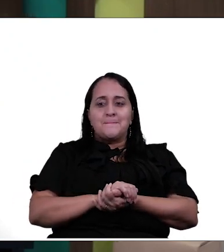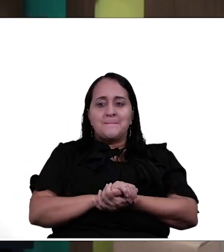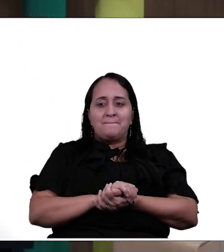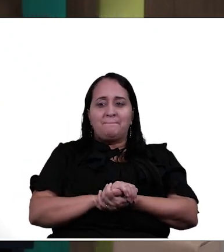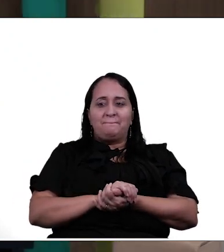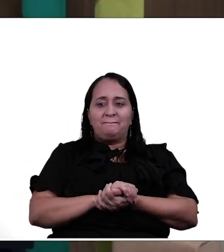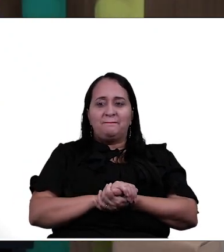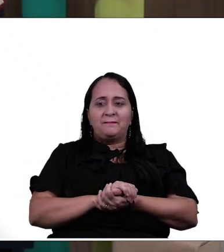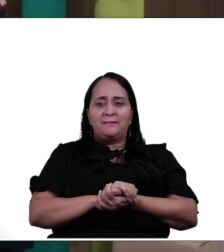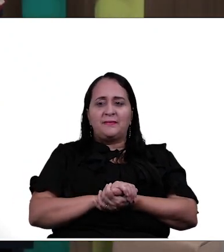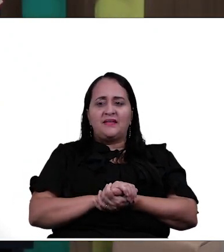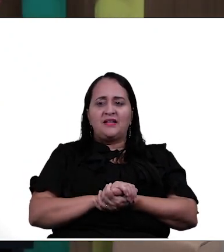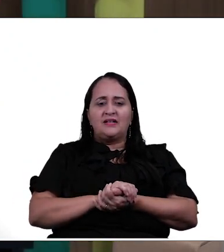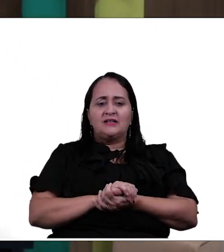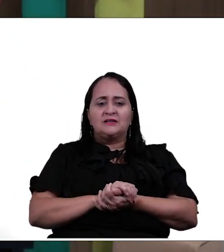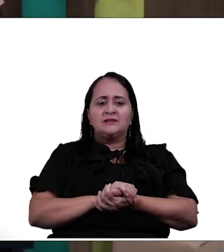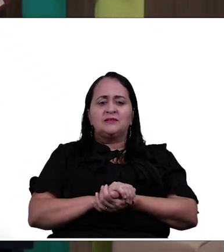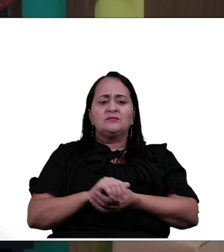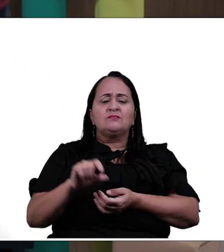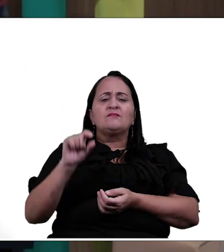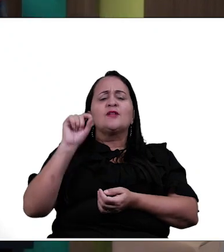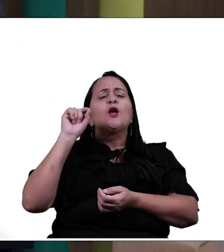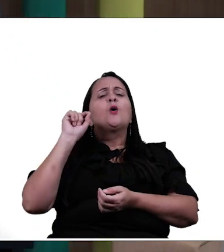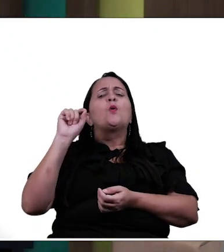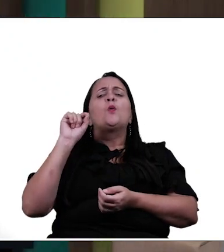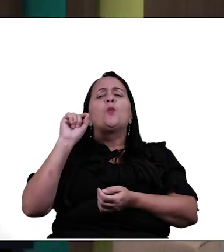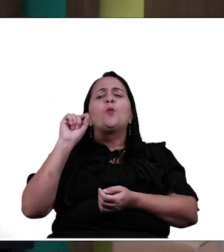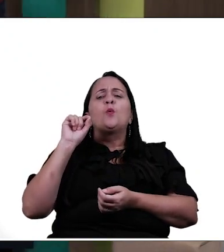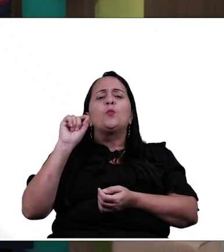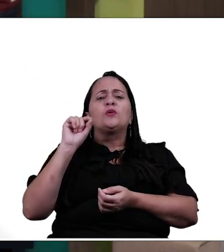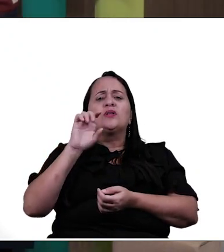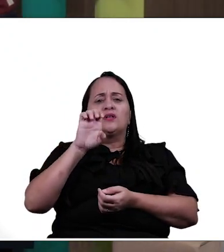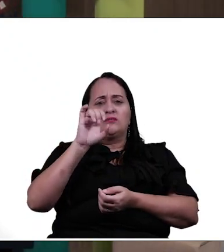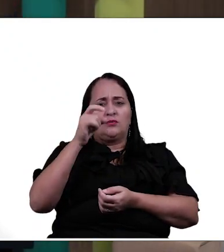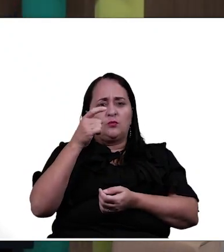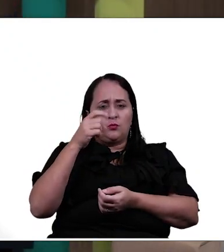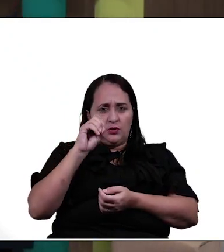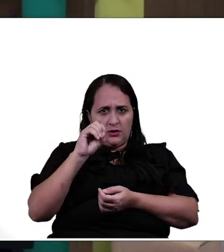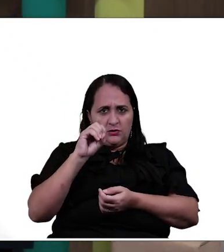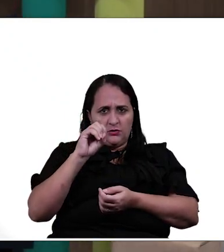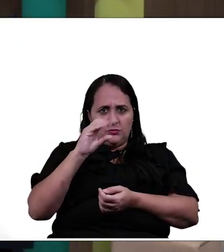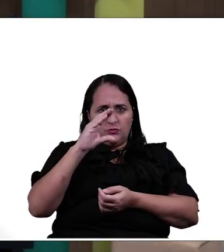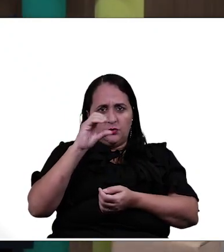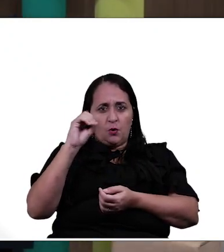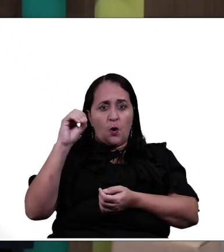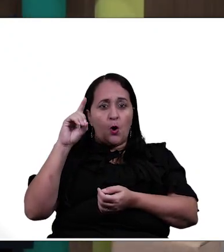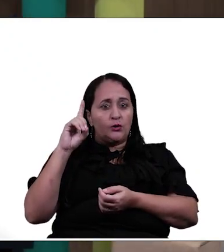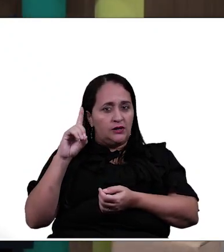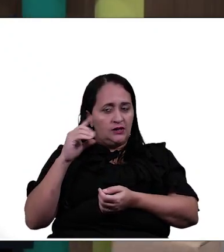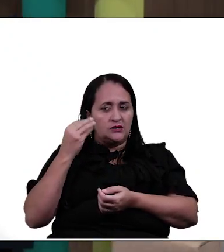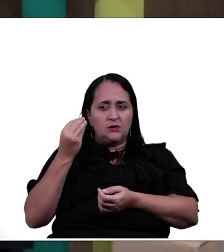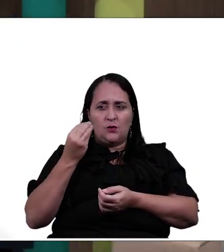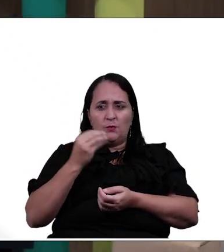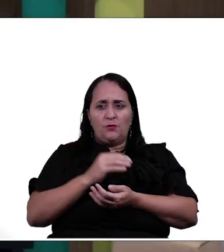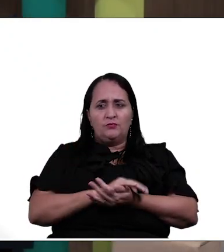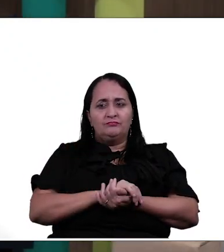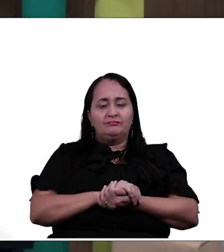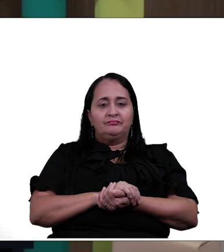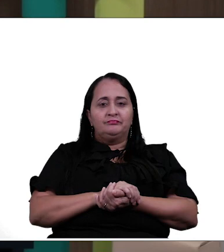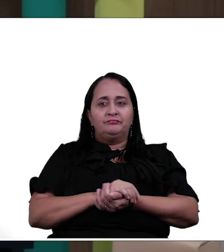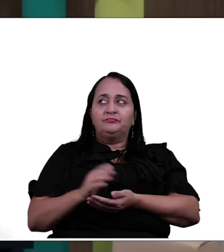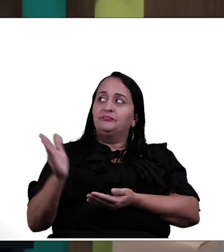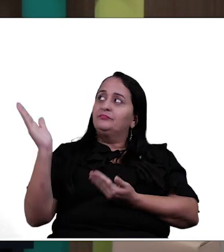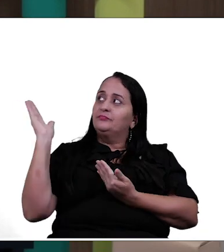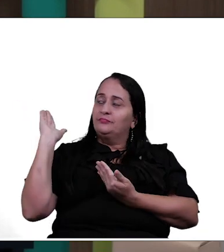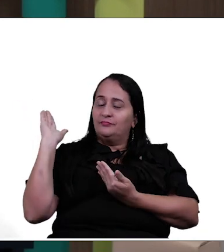0,5. Também um decimal exato. Mas, professor, você não disse que um número racional é todo número